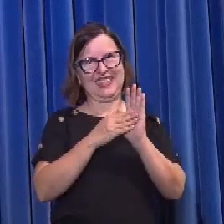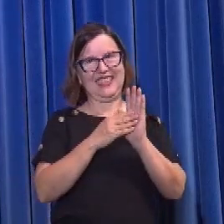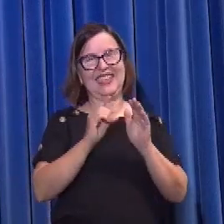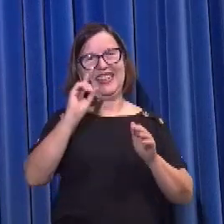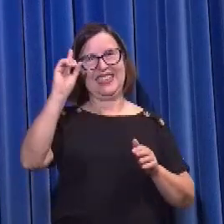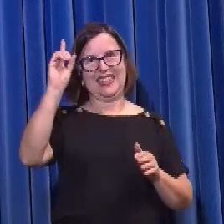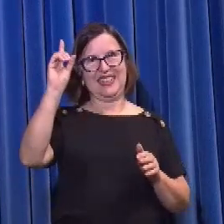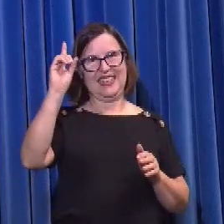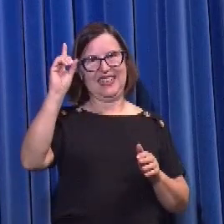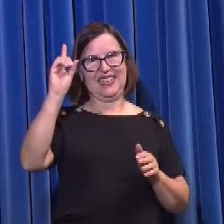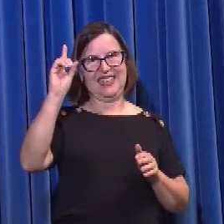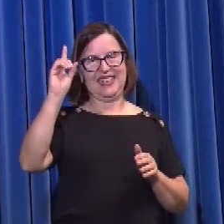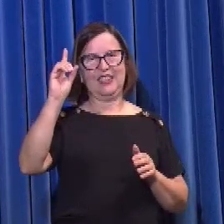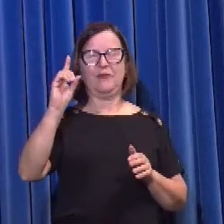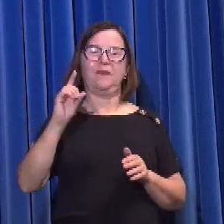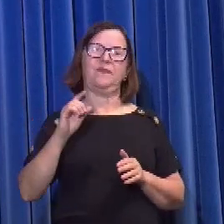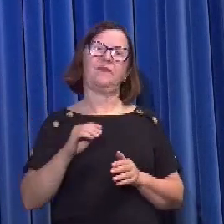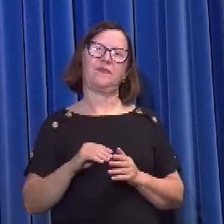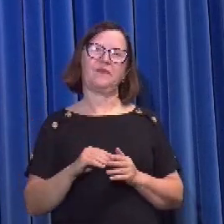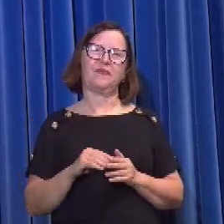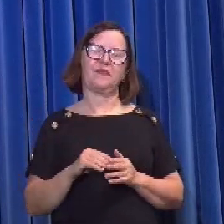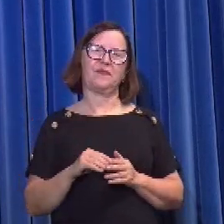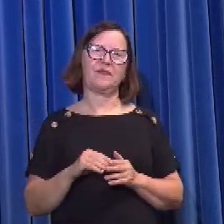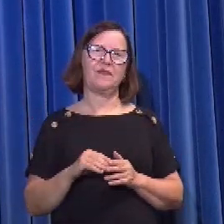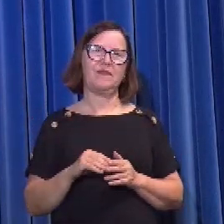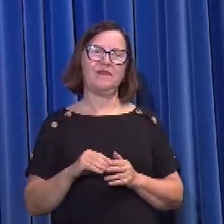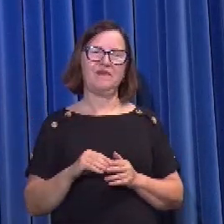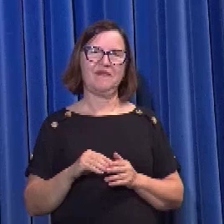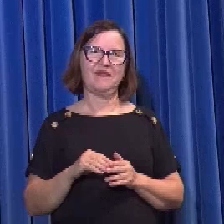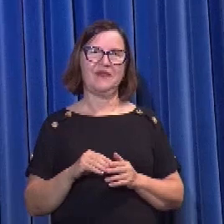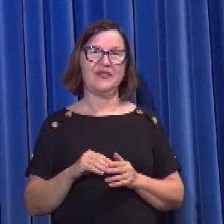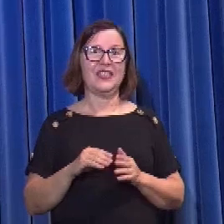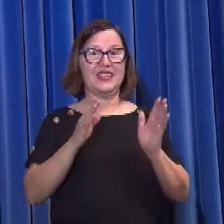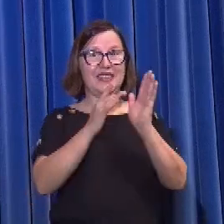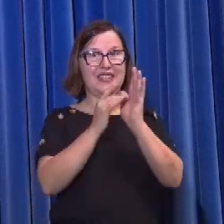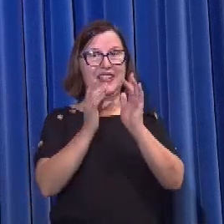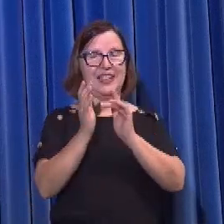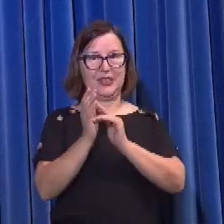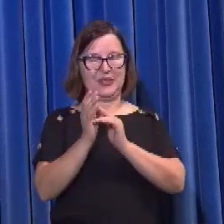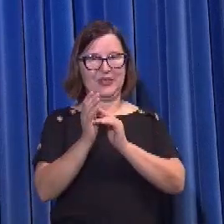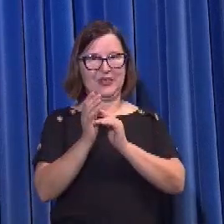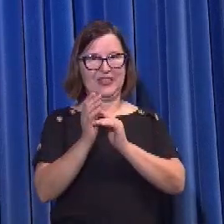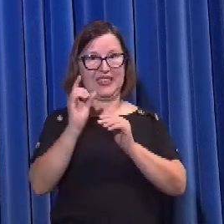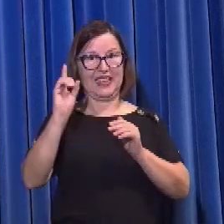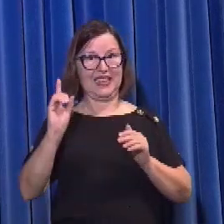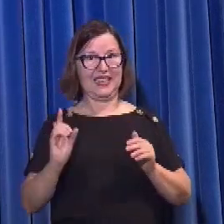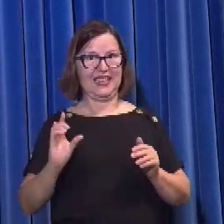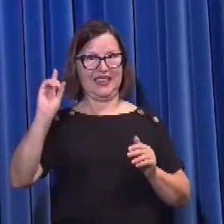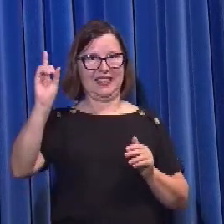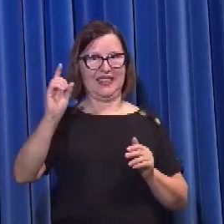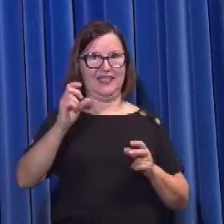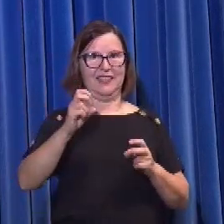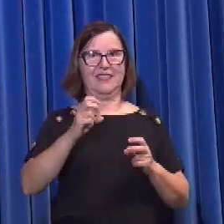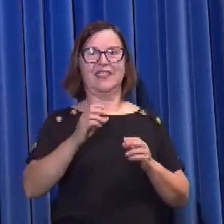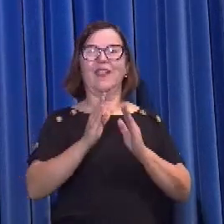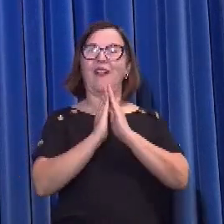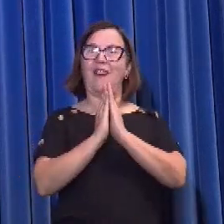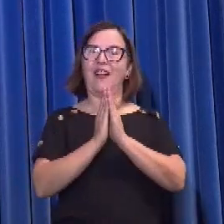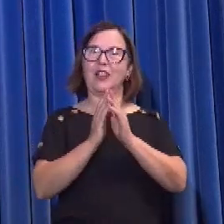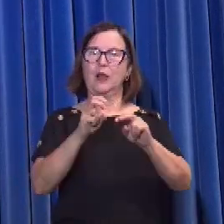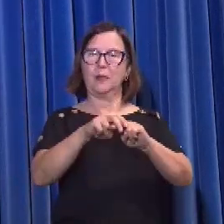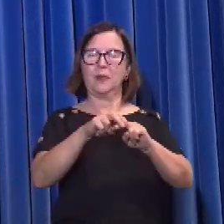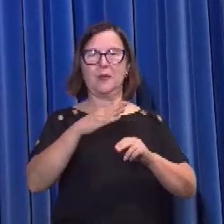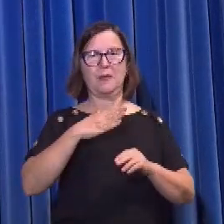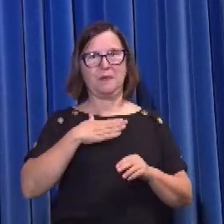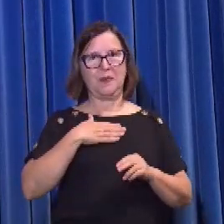está com a sua mão. E Jesus Cristo, à destra de Deus, intercede por mim e por você, desde que tenhamos